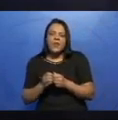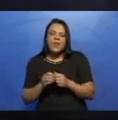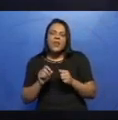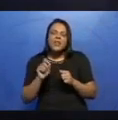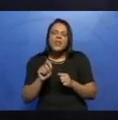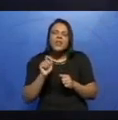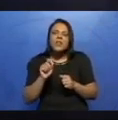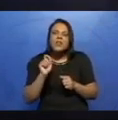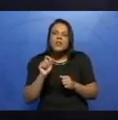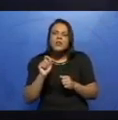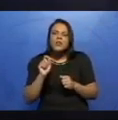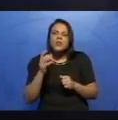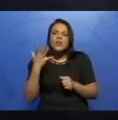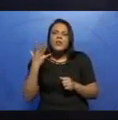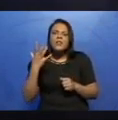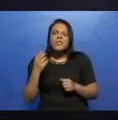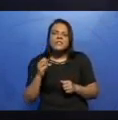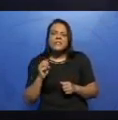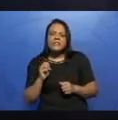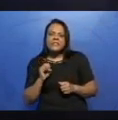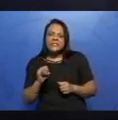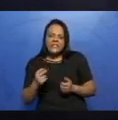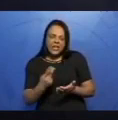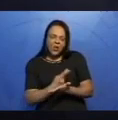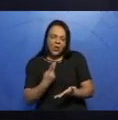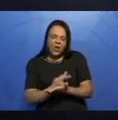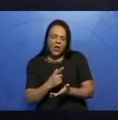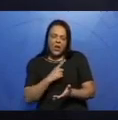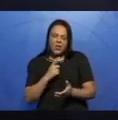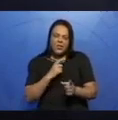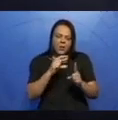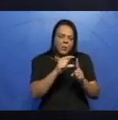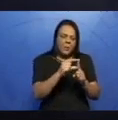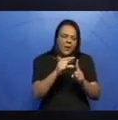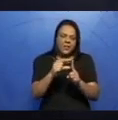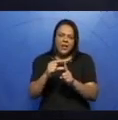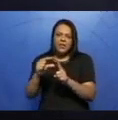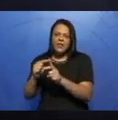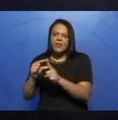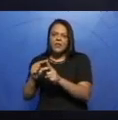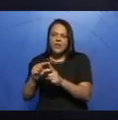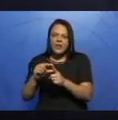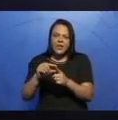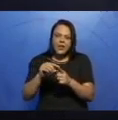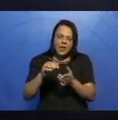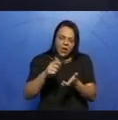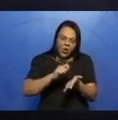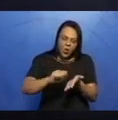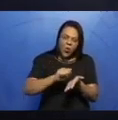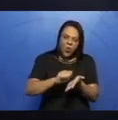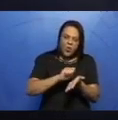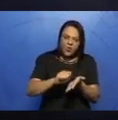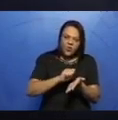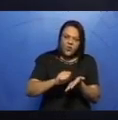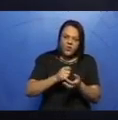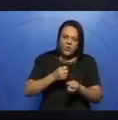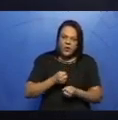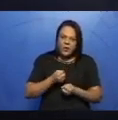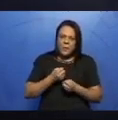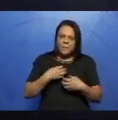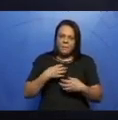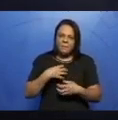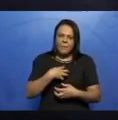erro, eu posso usar essas expressões para fazer essa correção. Ou melhor dizendo,